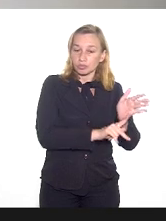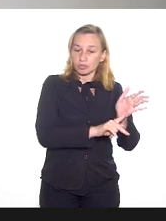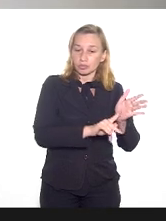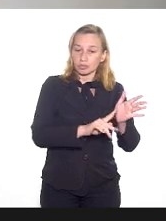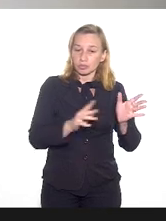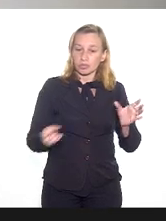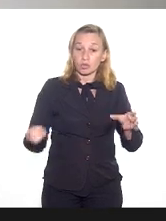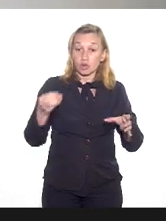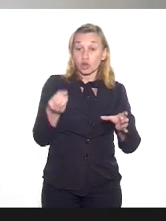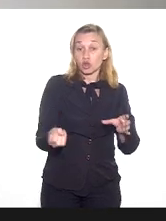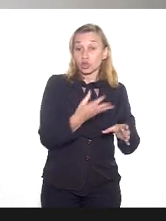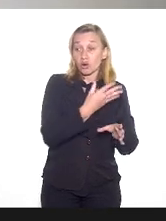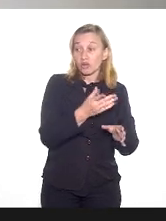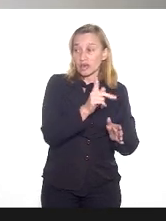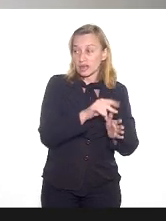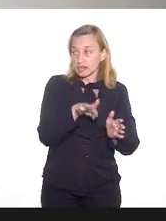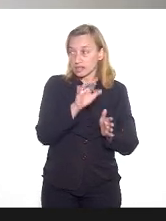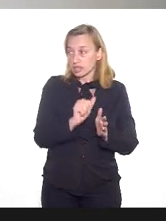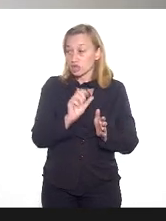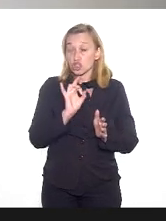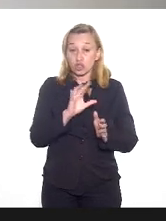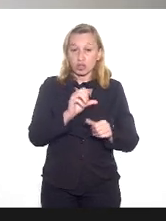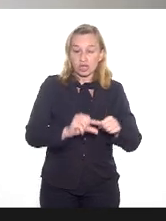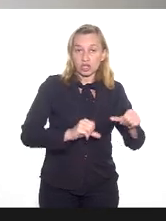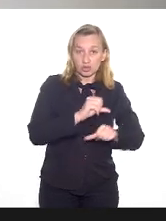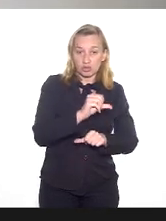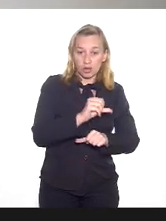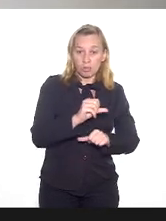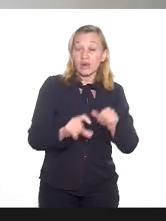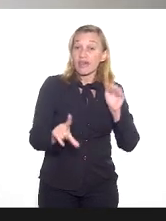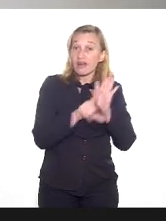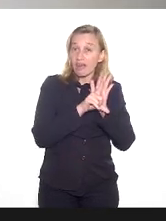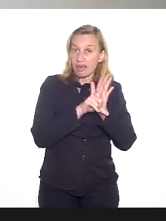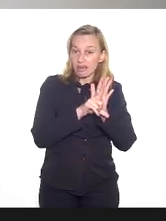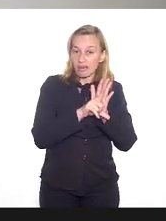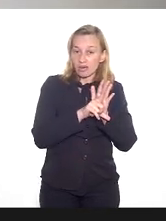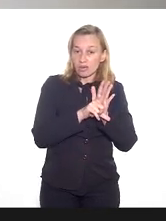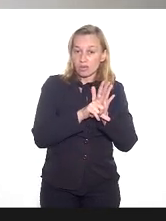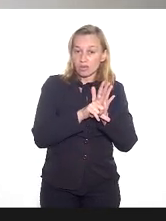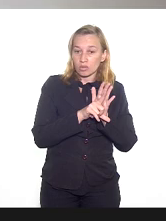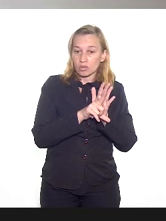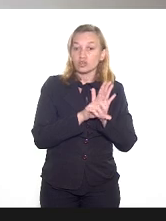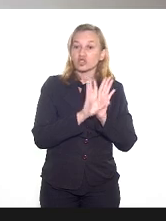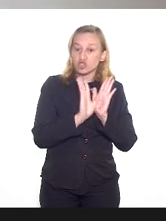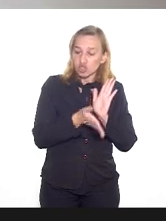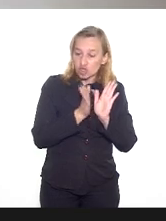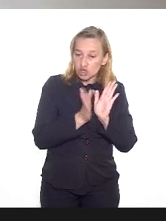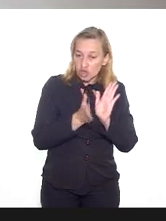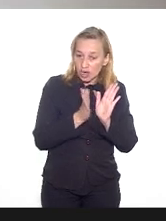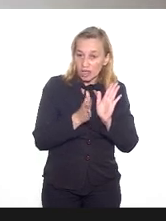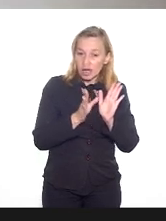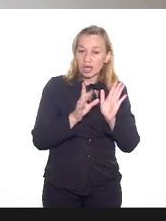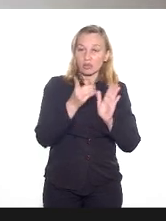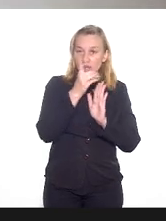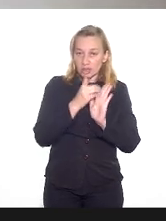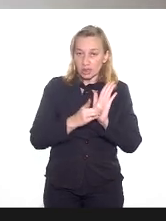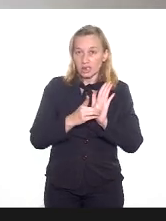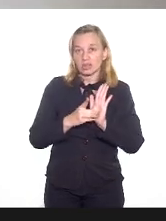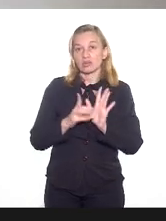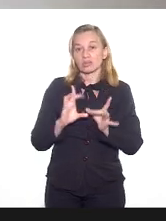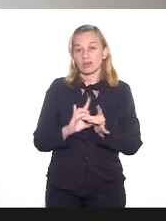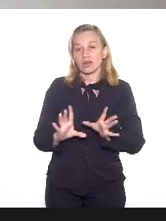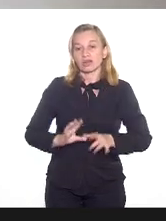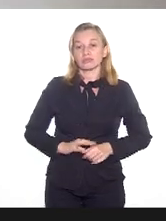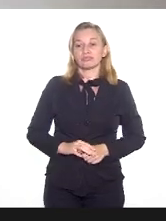nova receita ao Rio Previdência. Ele só transforma em lei o que já é destinado por decreto.